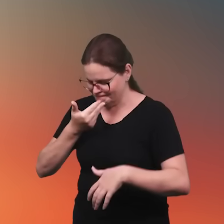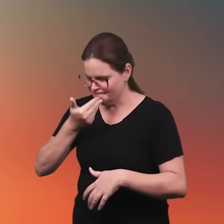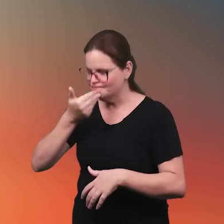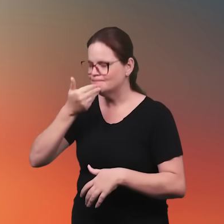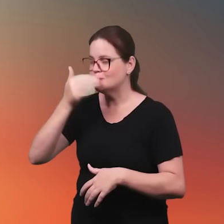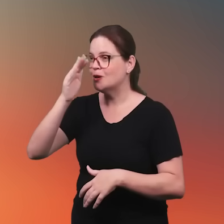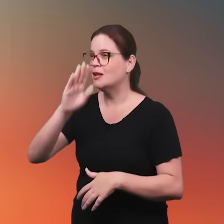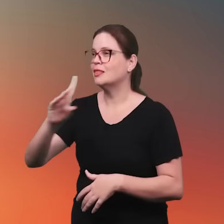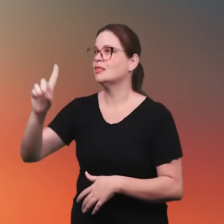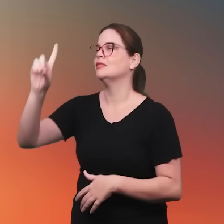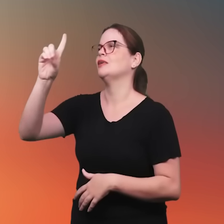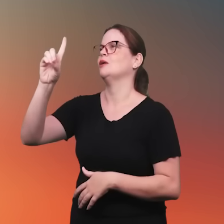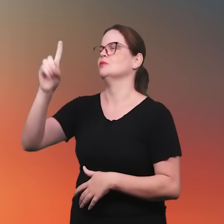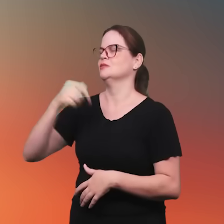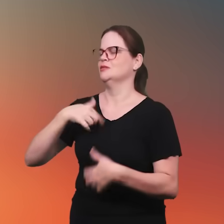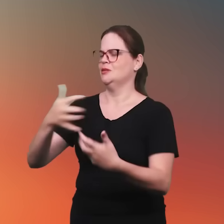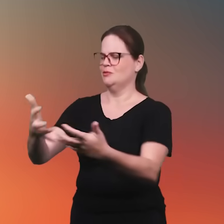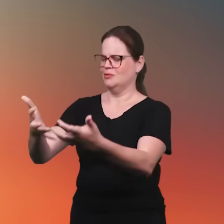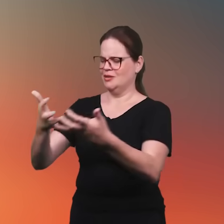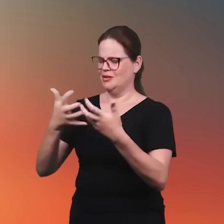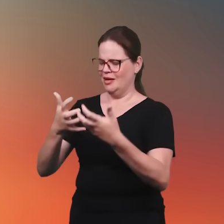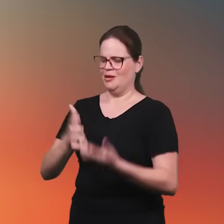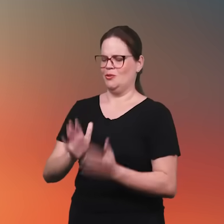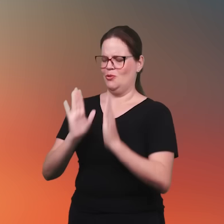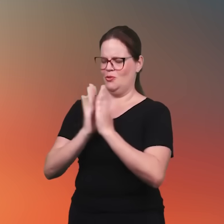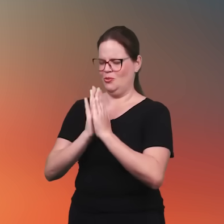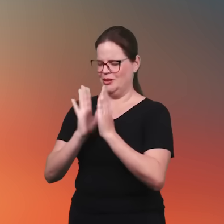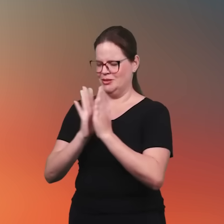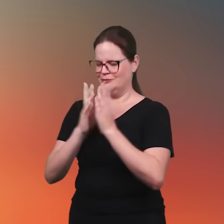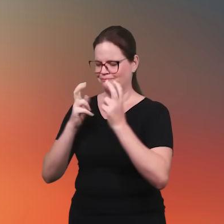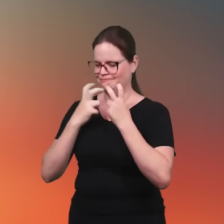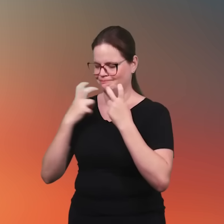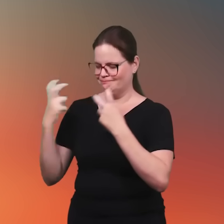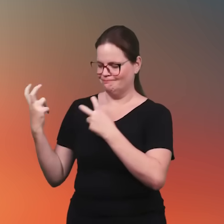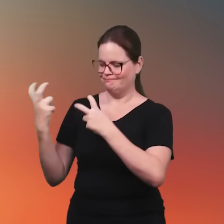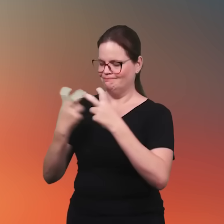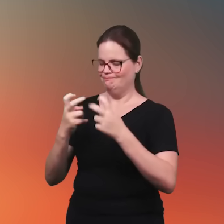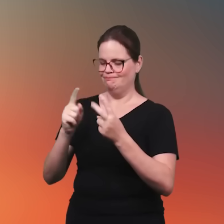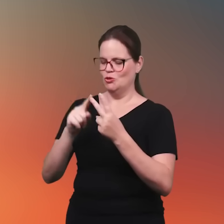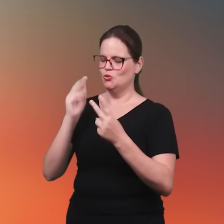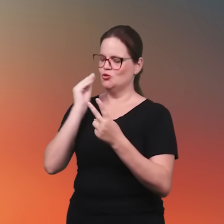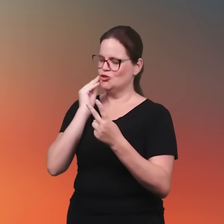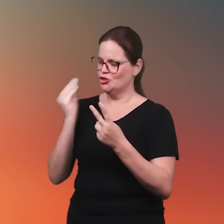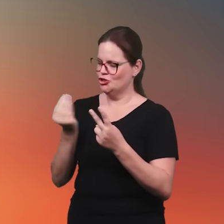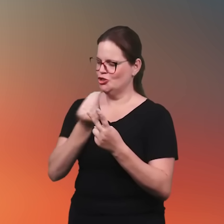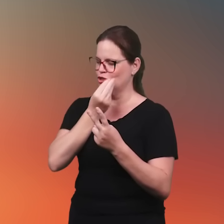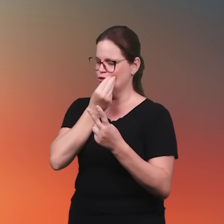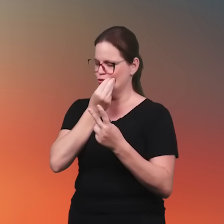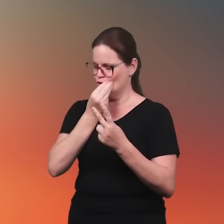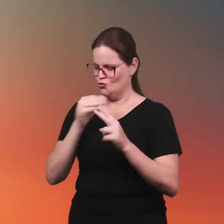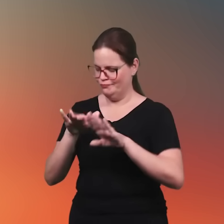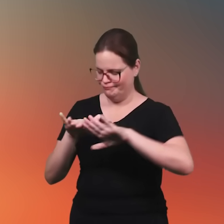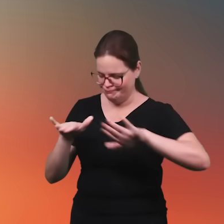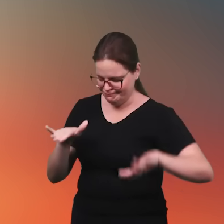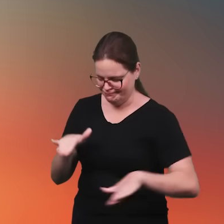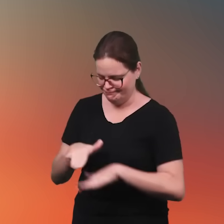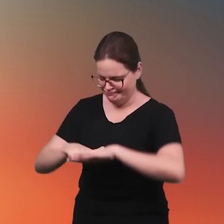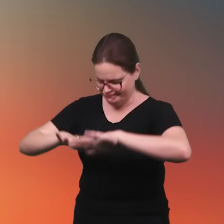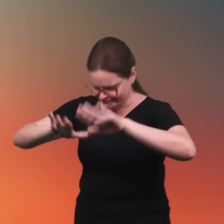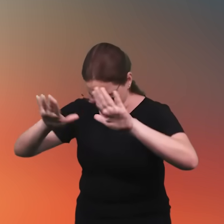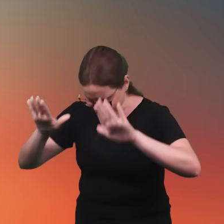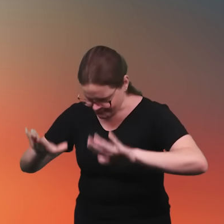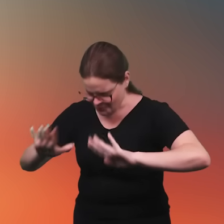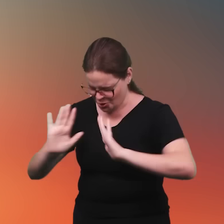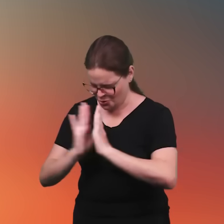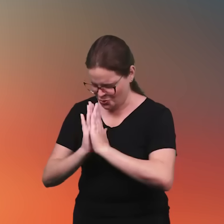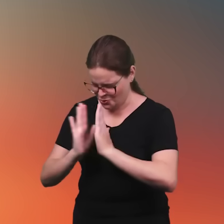ao Senhor Deus, para o buscar com oração e rogos, com jejum e saco e